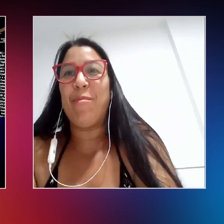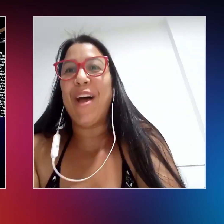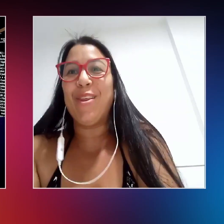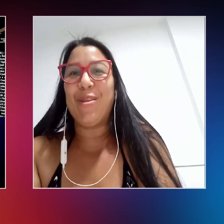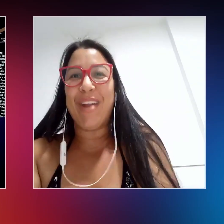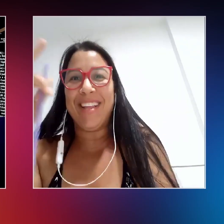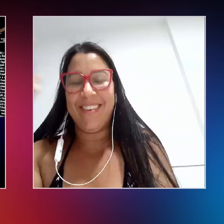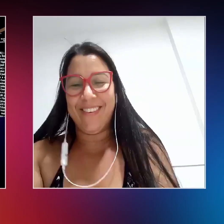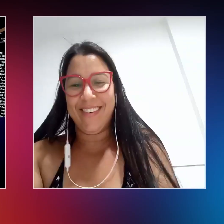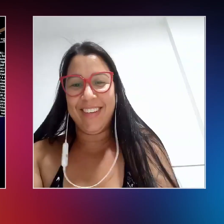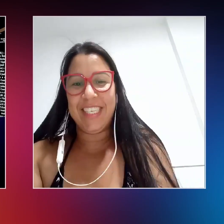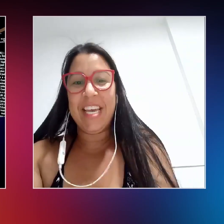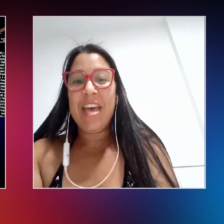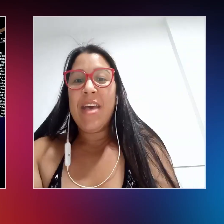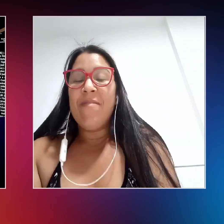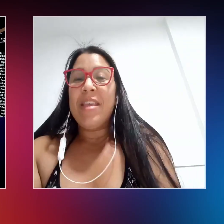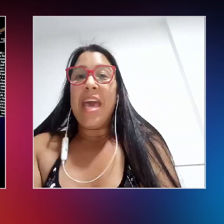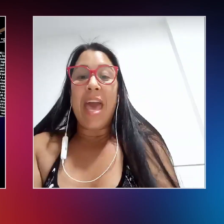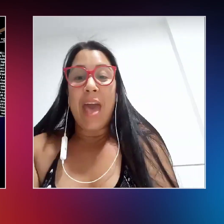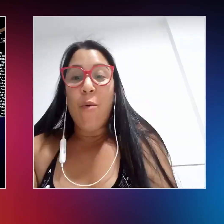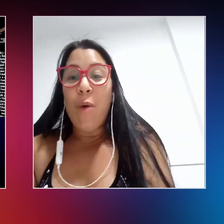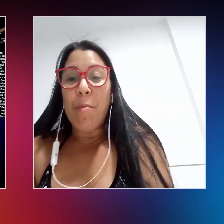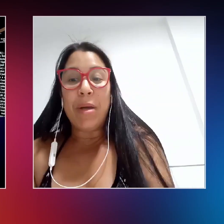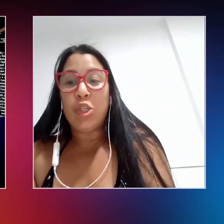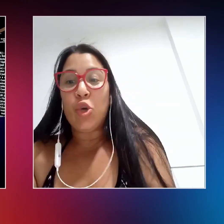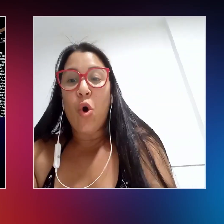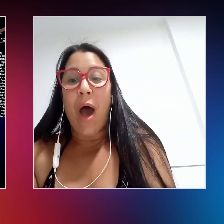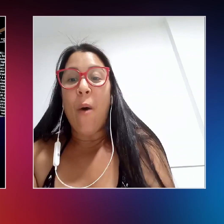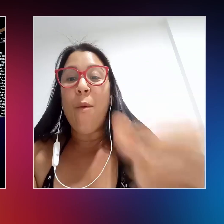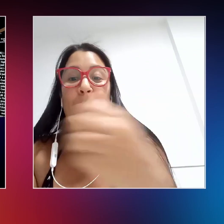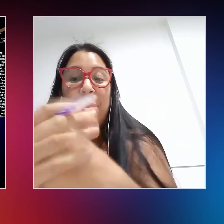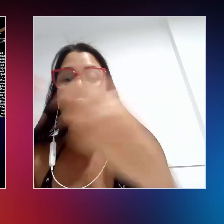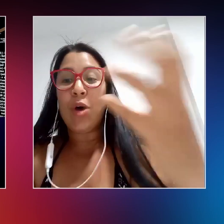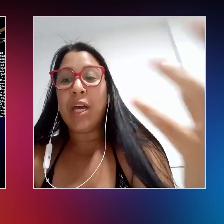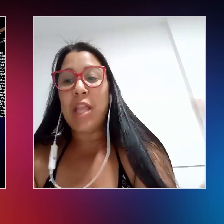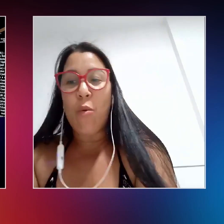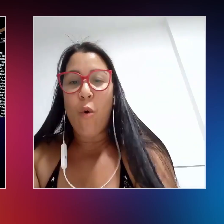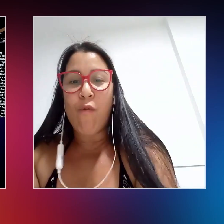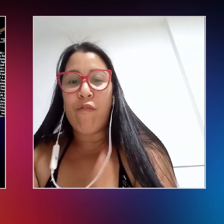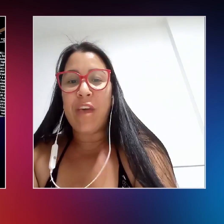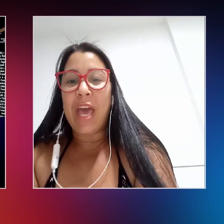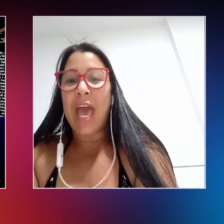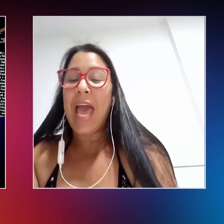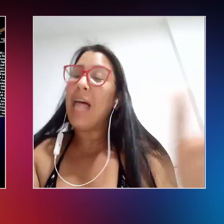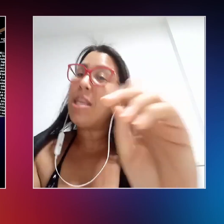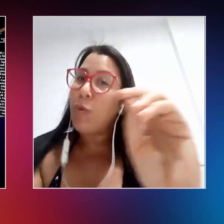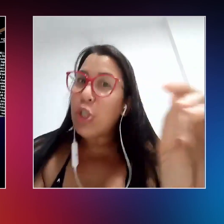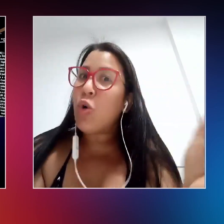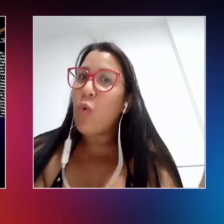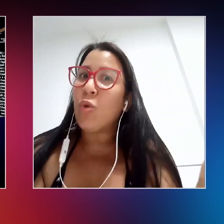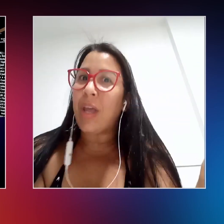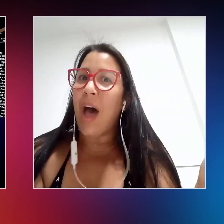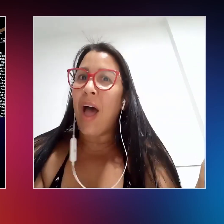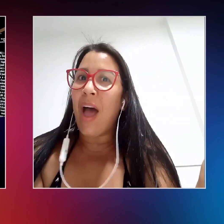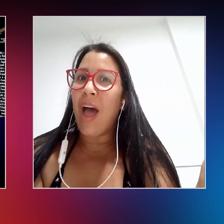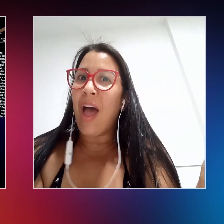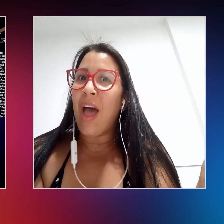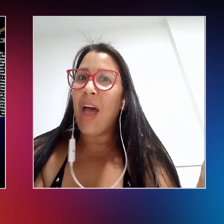Isso, boa noite para todos. Boa noite. Uma pessoa que não ouve, ela não